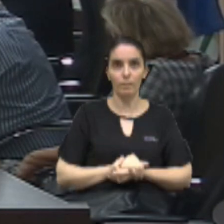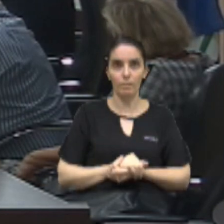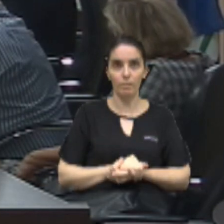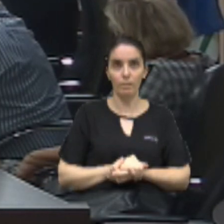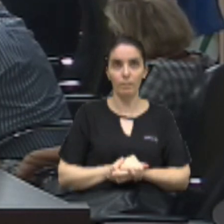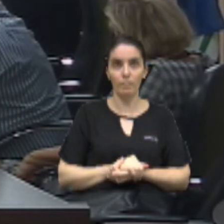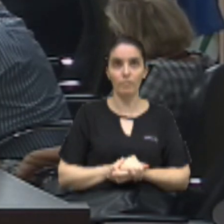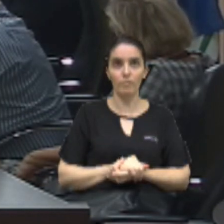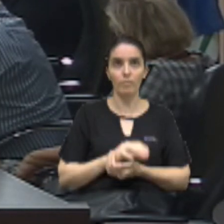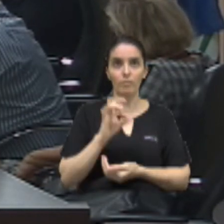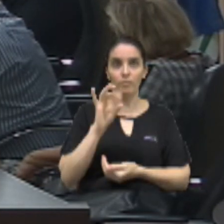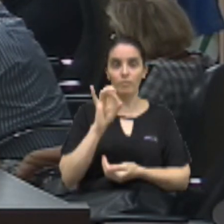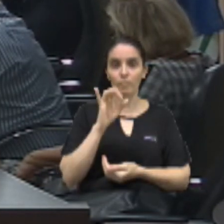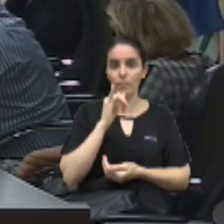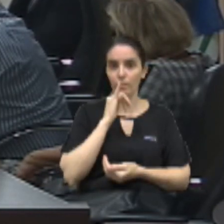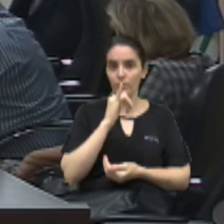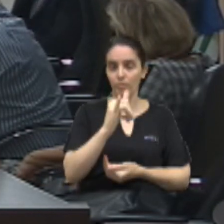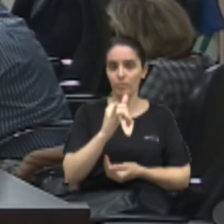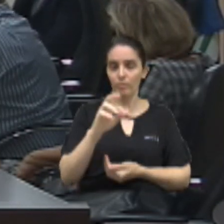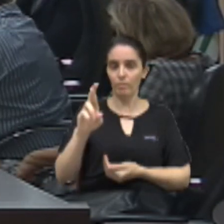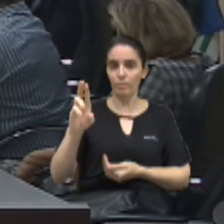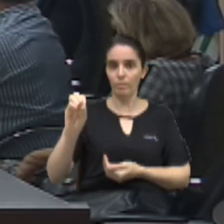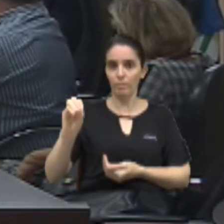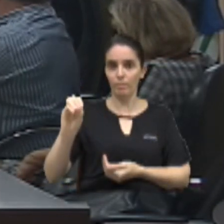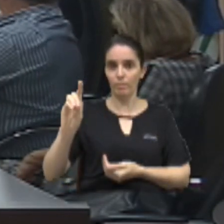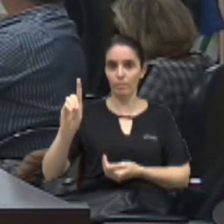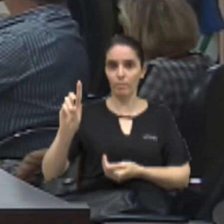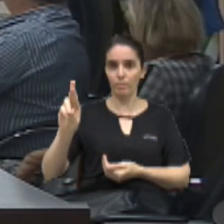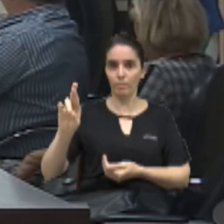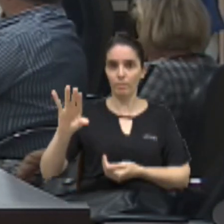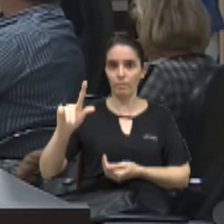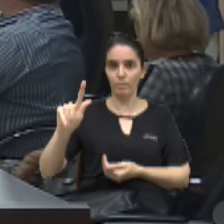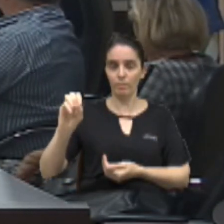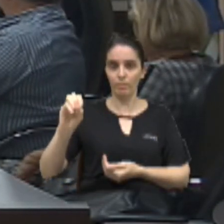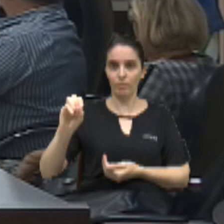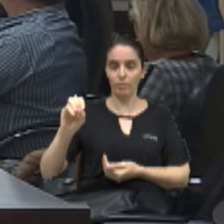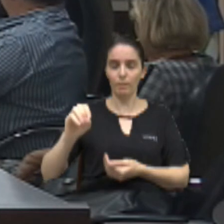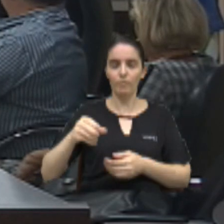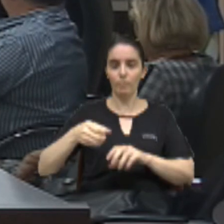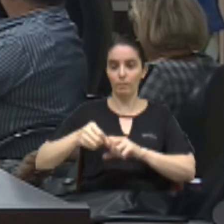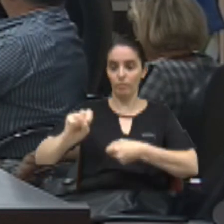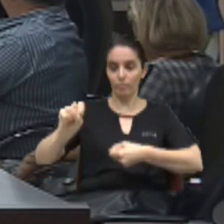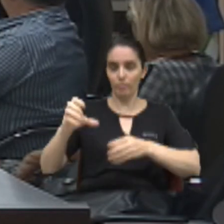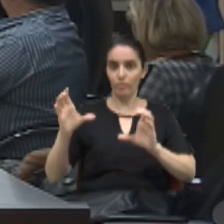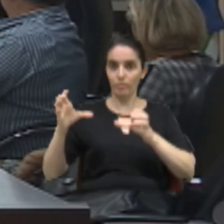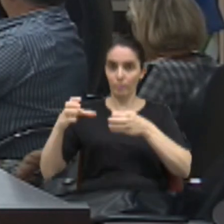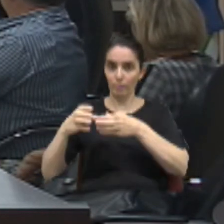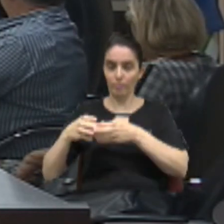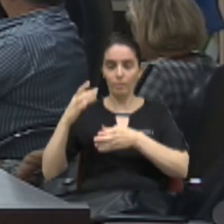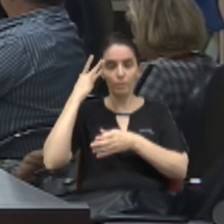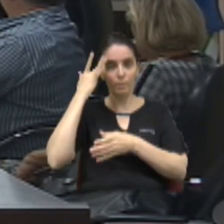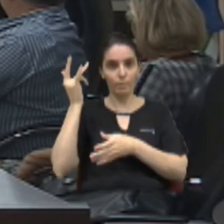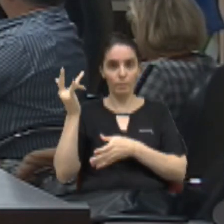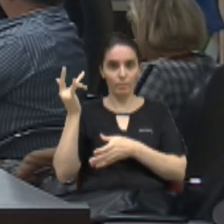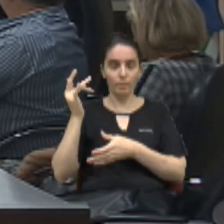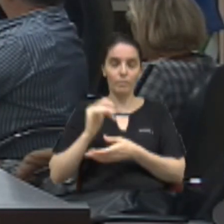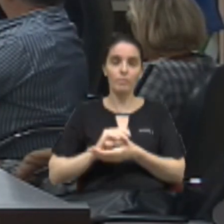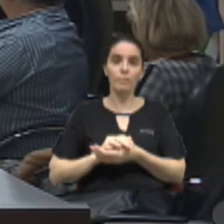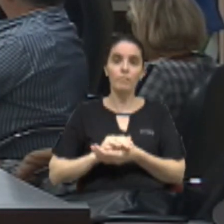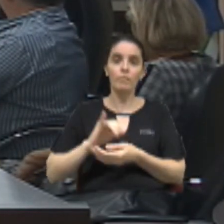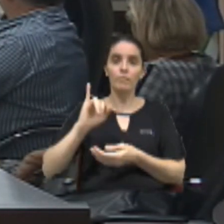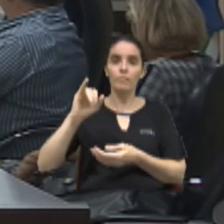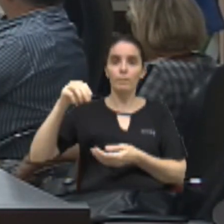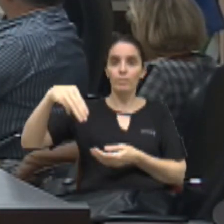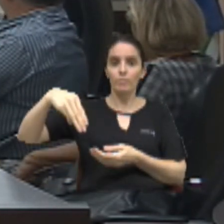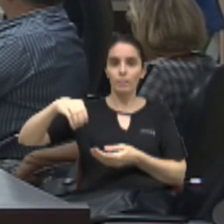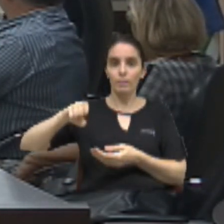Só para dar o recado que Rodrigo Oliveira enviou um ofício para a comissão, que amanhã o Imetro está lá